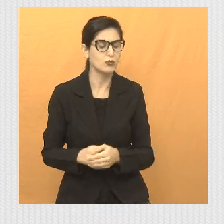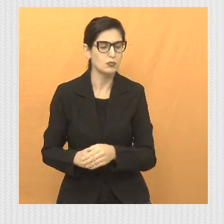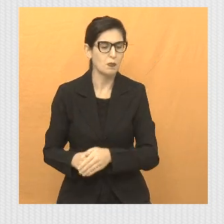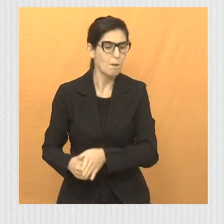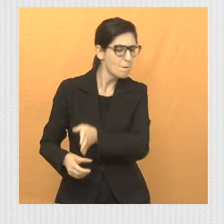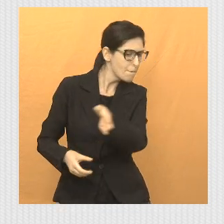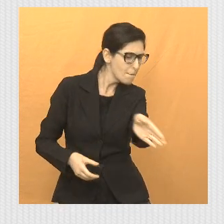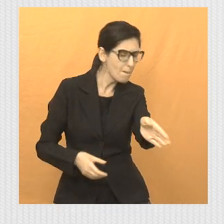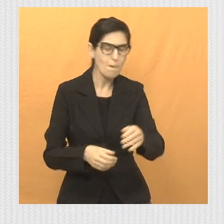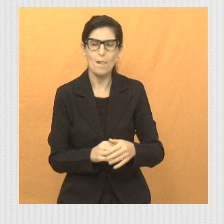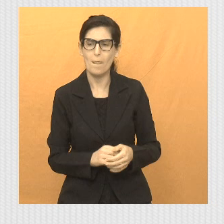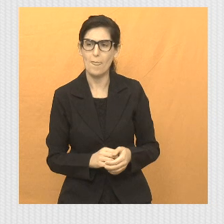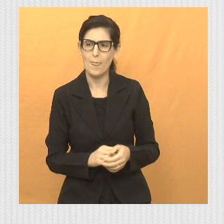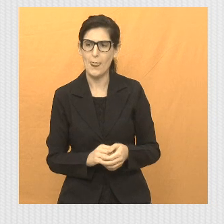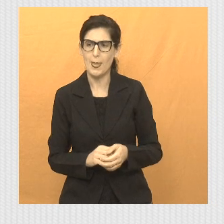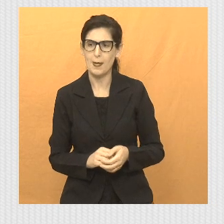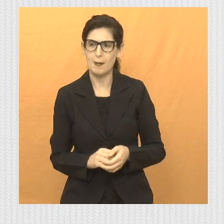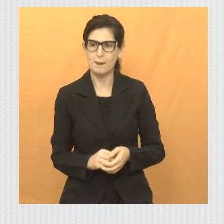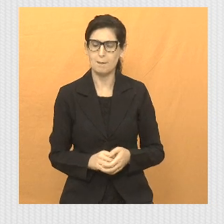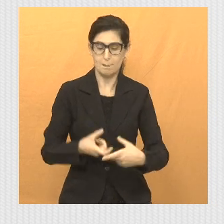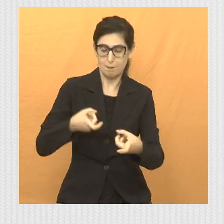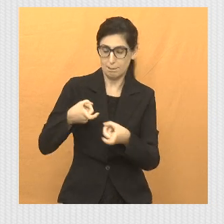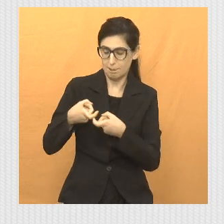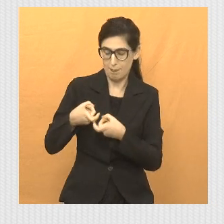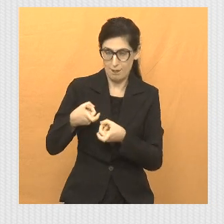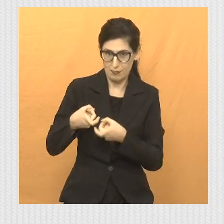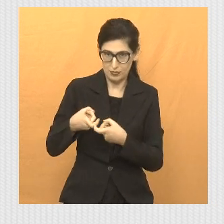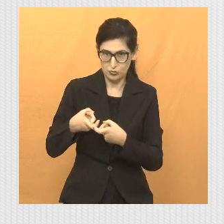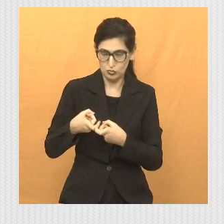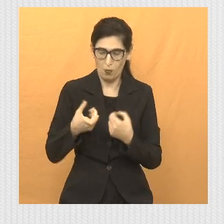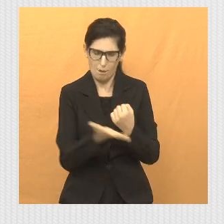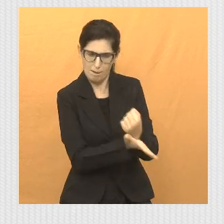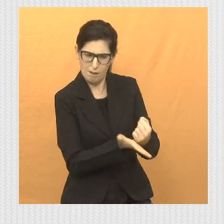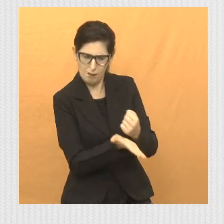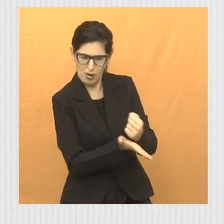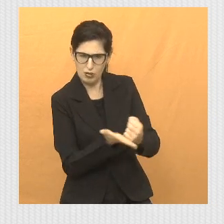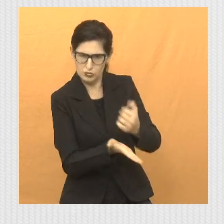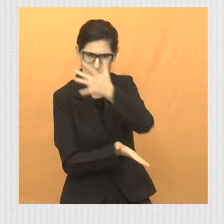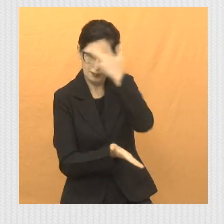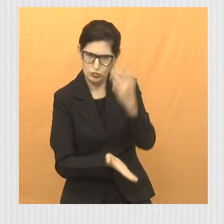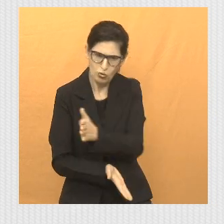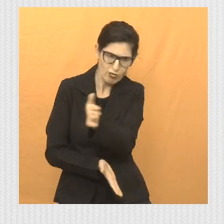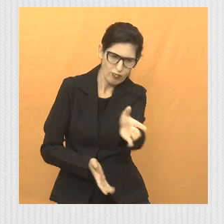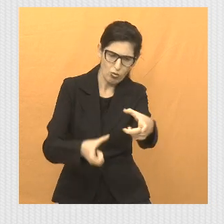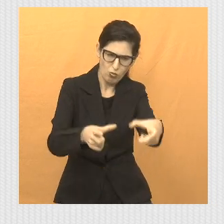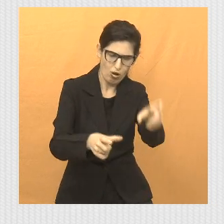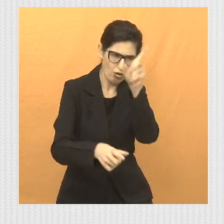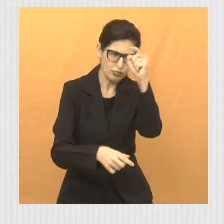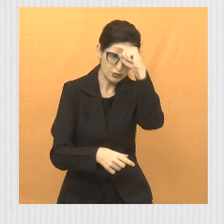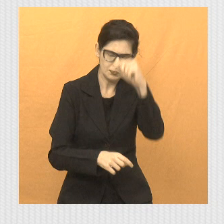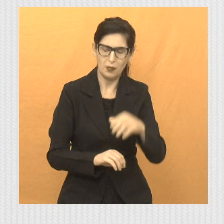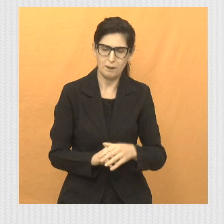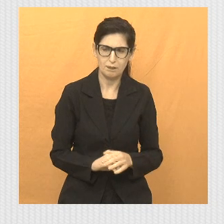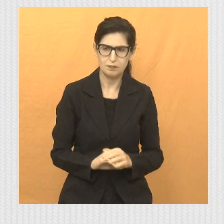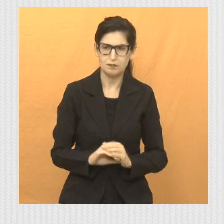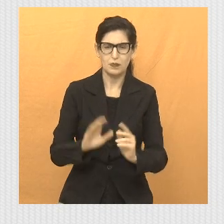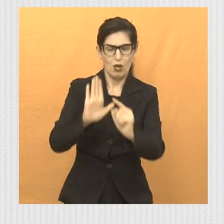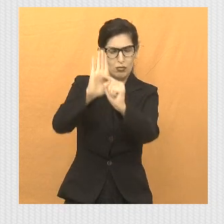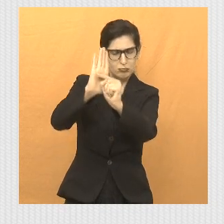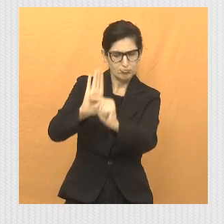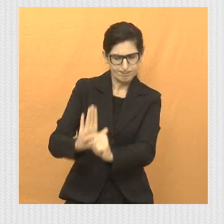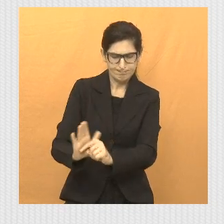de consultas médicas da atenção básica, observamos uma pequena redução